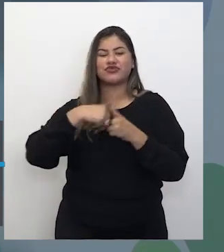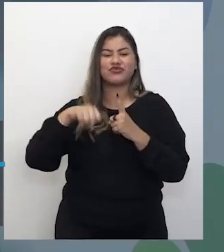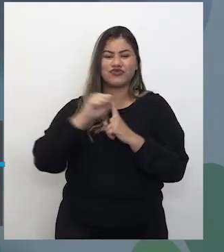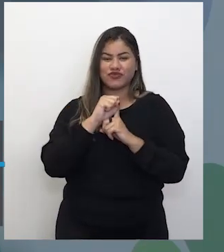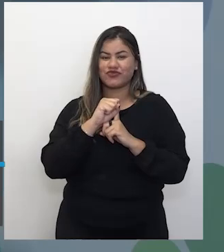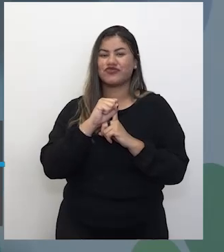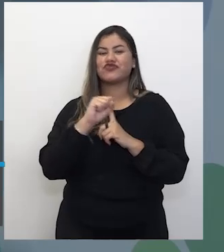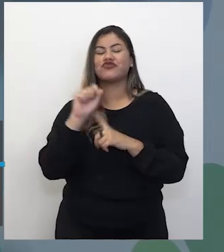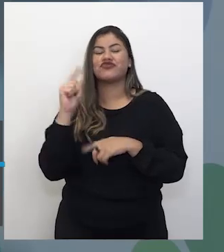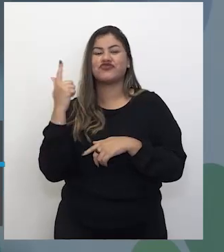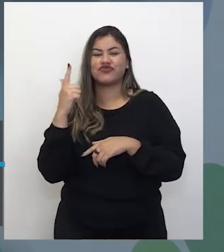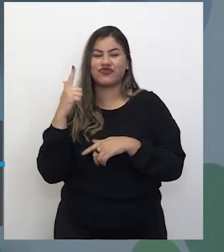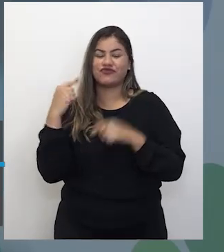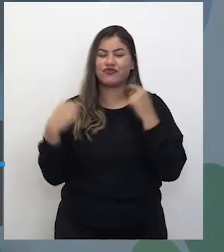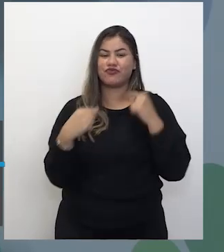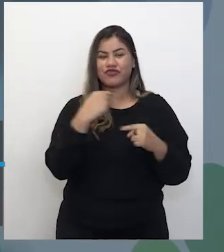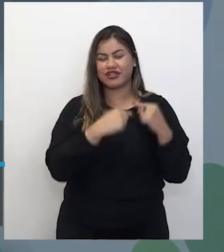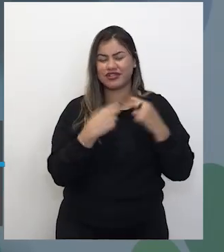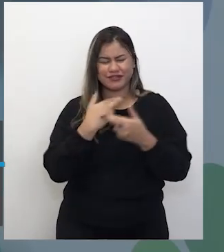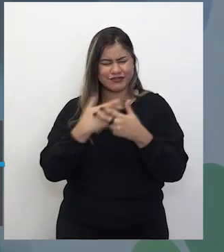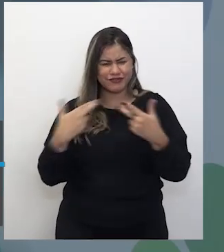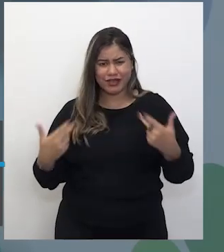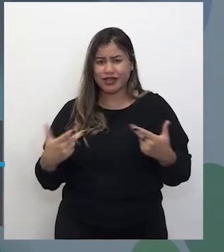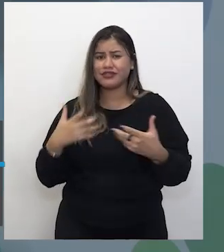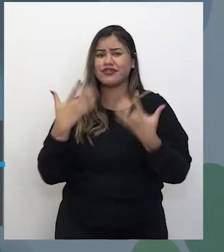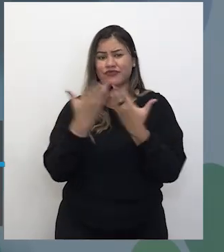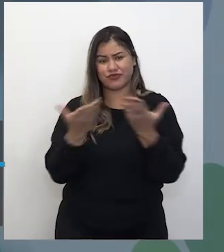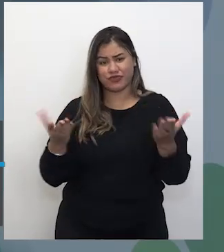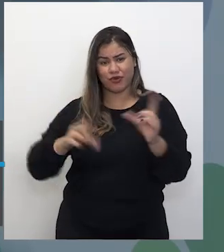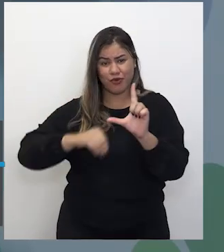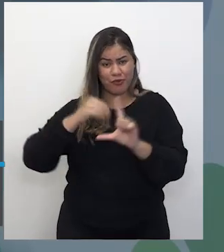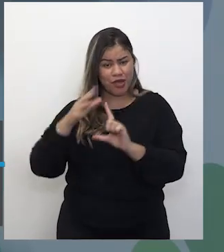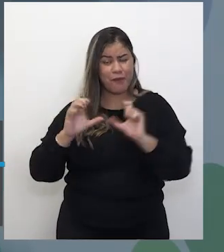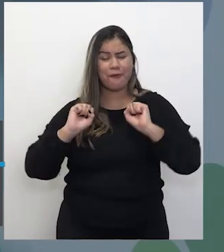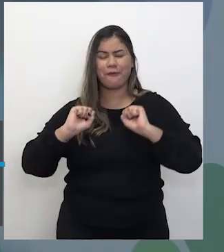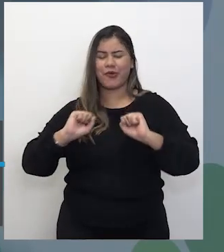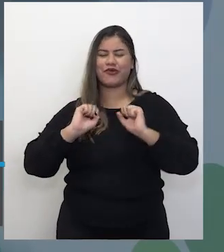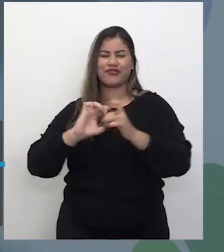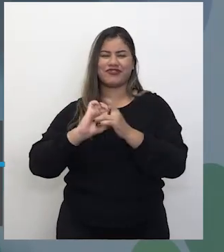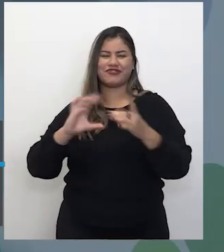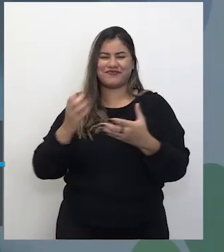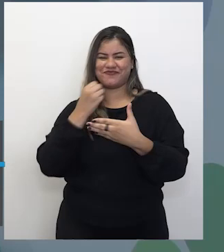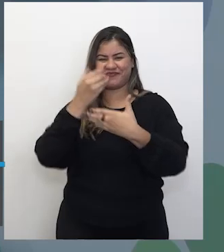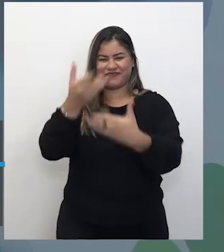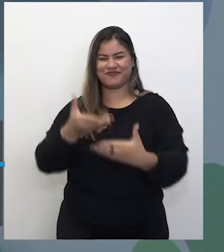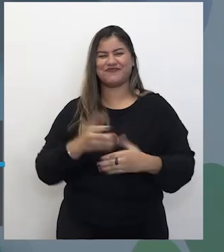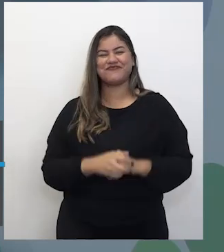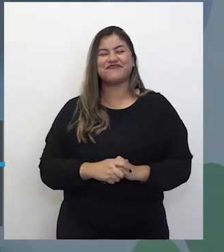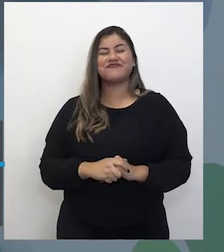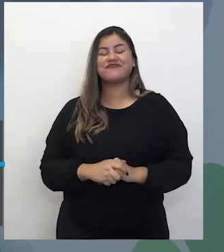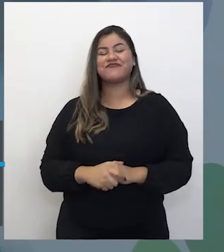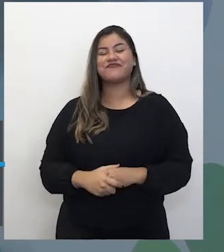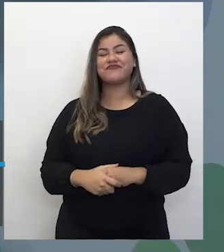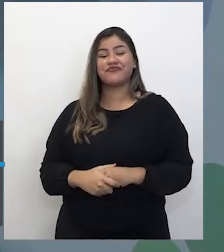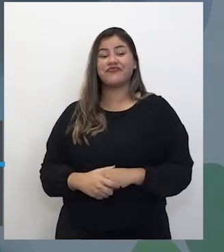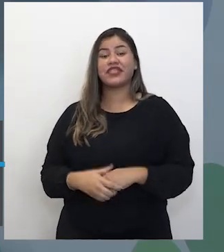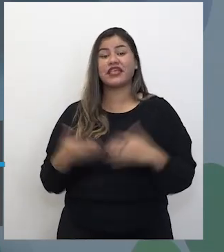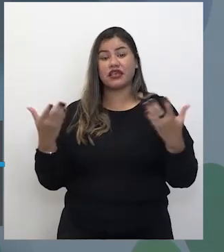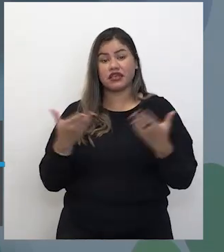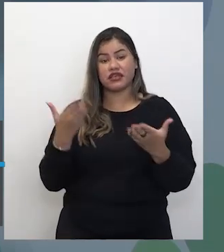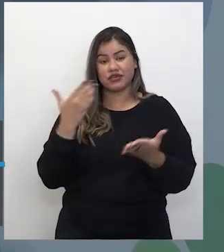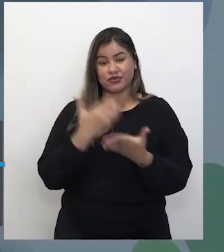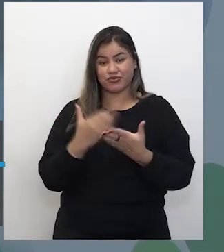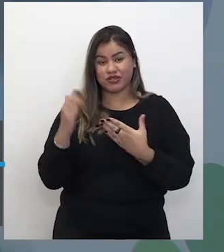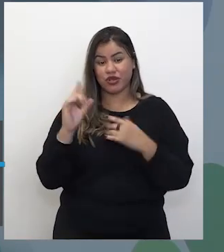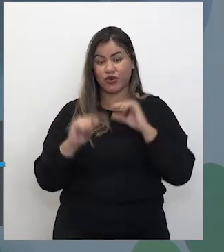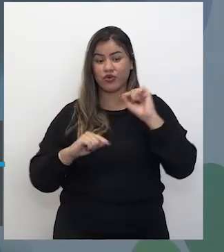sociologia, geografia política, enfim, se quiser compartilhar com a gente, será muito bem-vindo. E para a gente começar a nossa